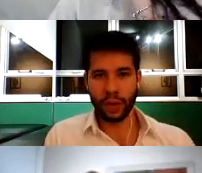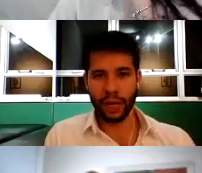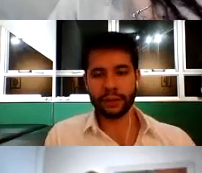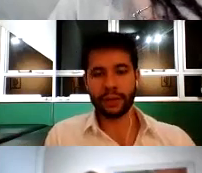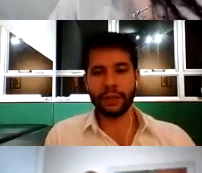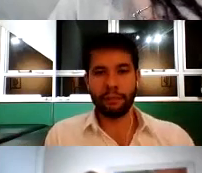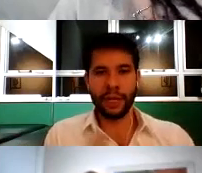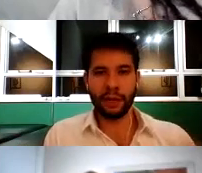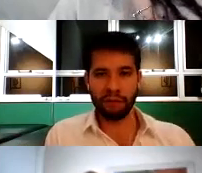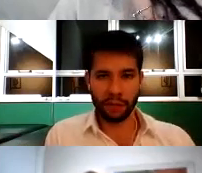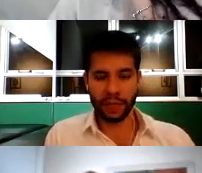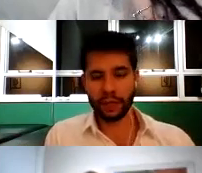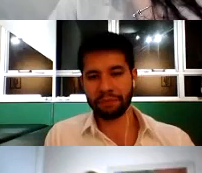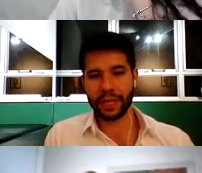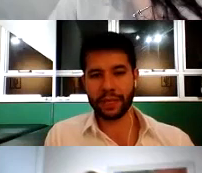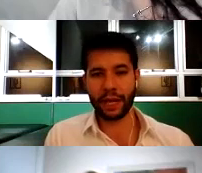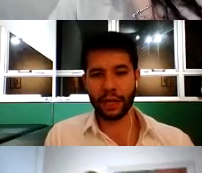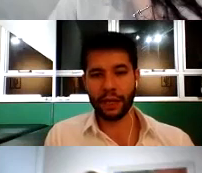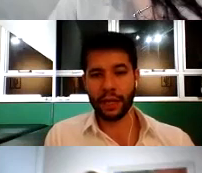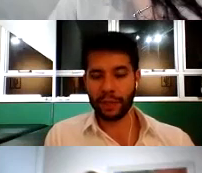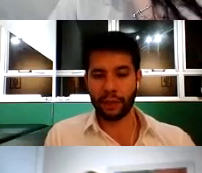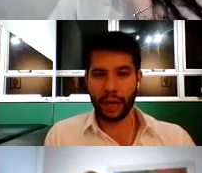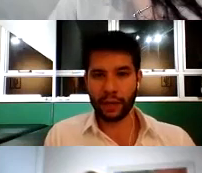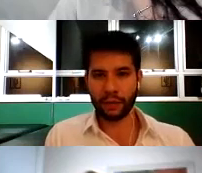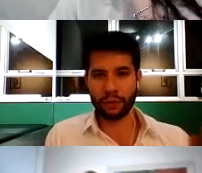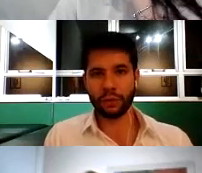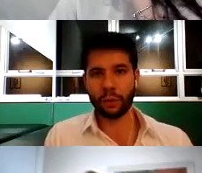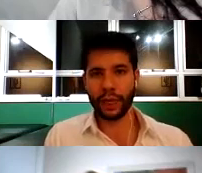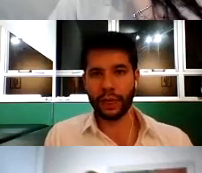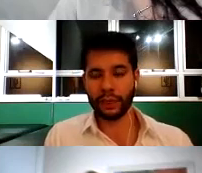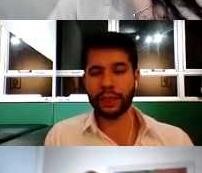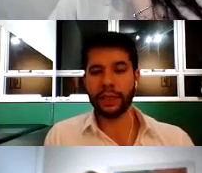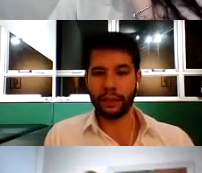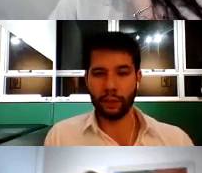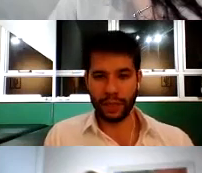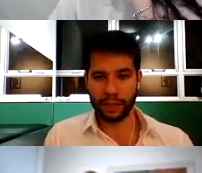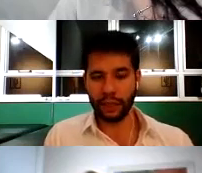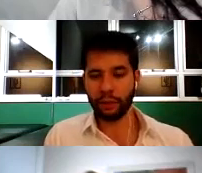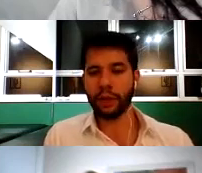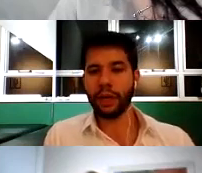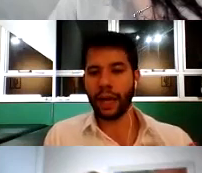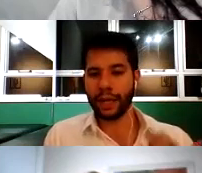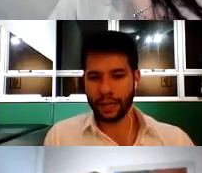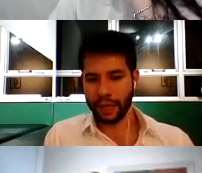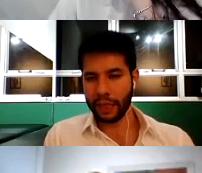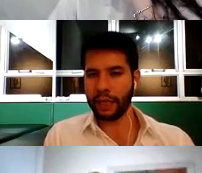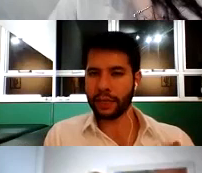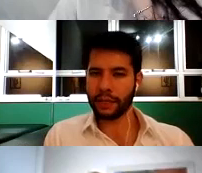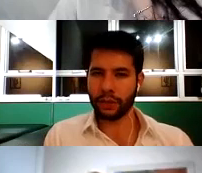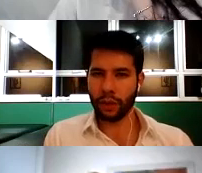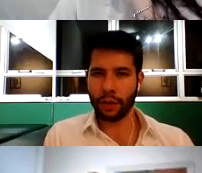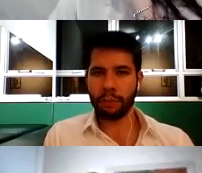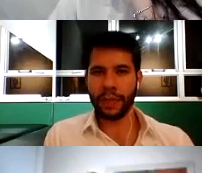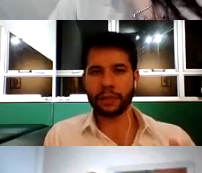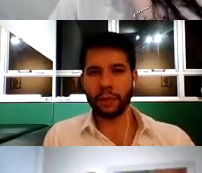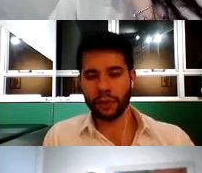segundo pediatra e também a enfermeira da sala para que olhassem junto com ele ali no bercinho essas aparências.